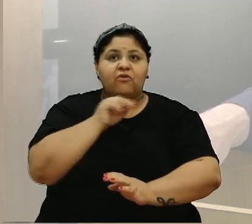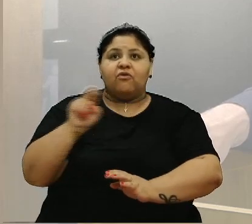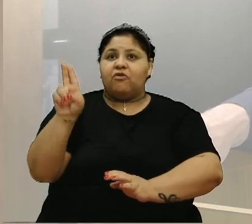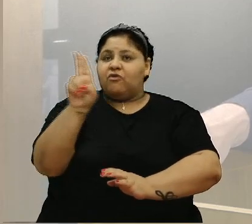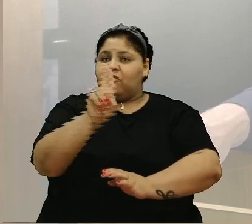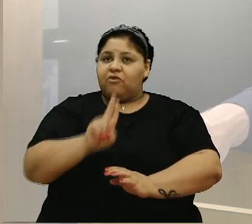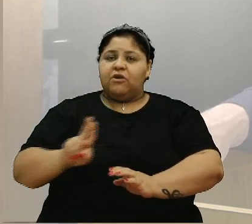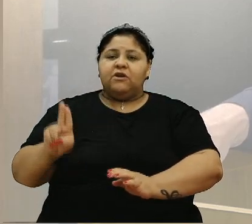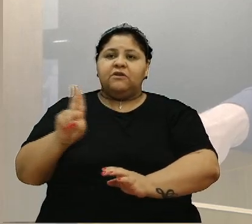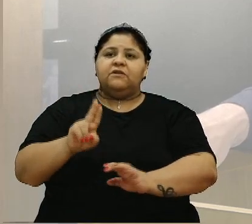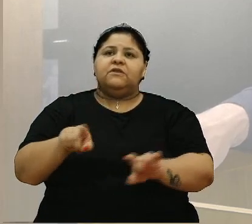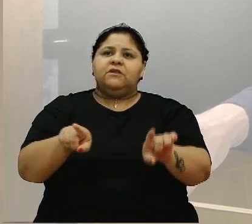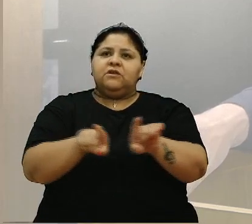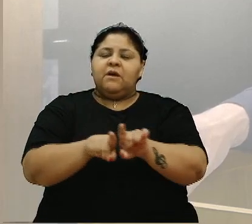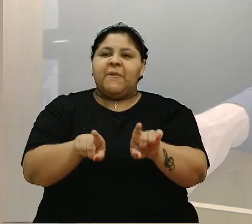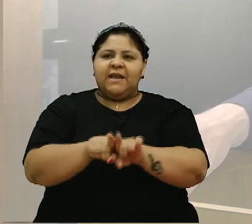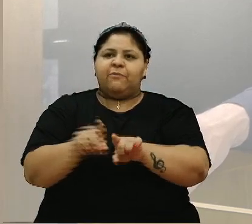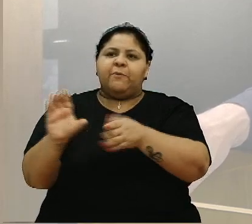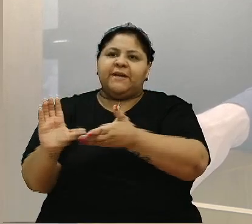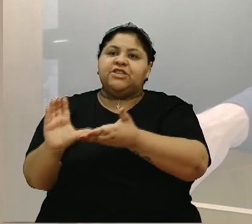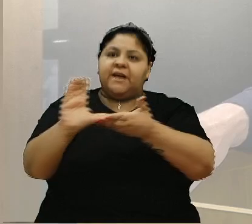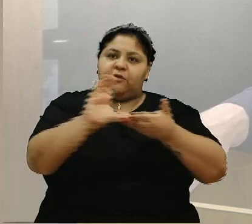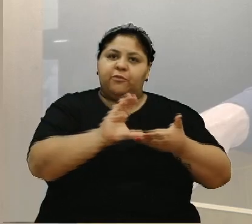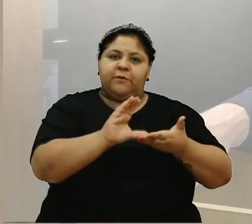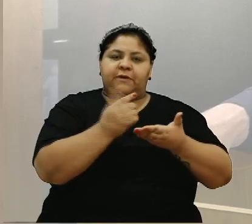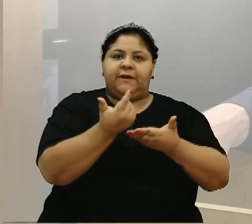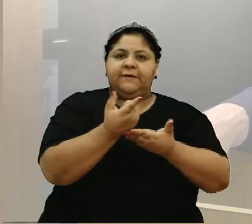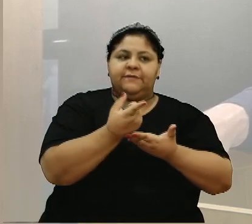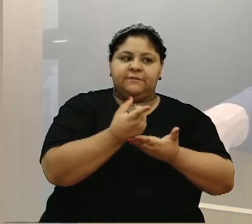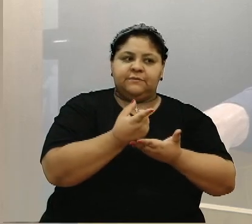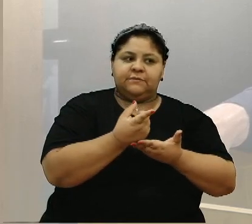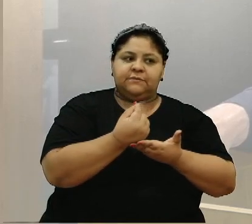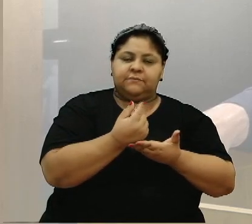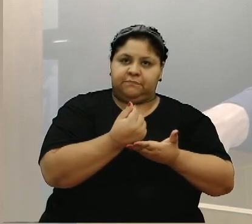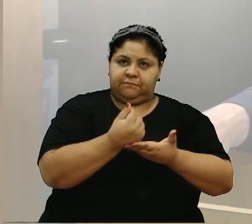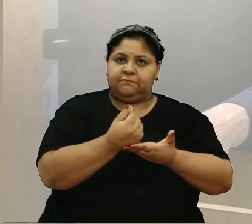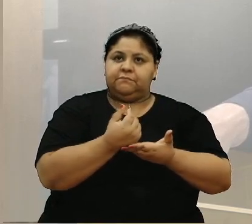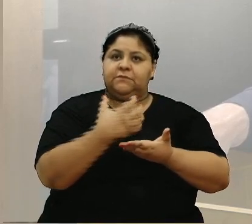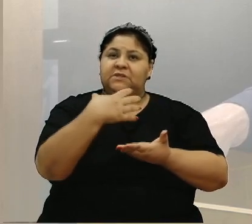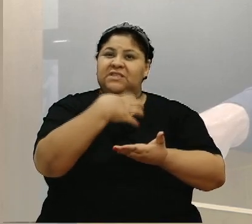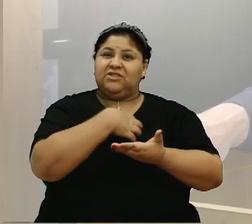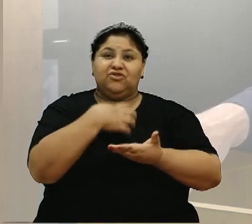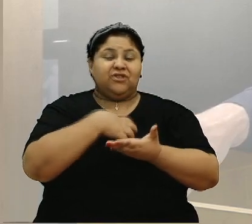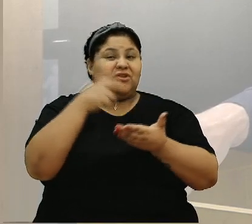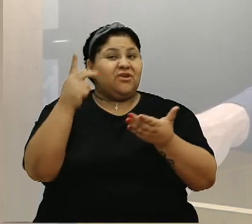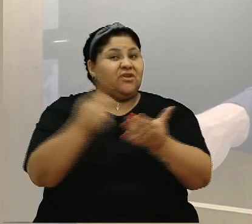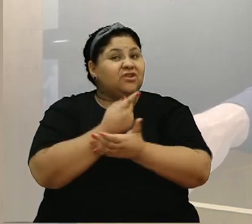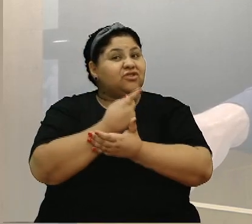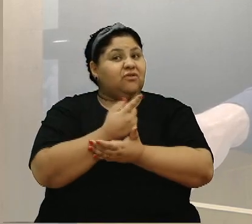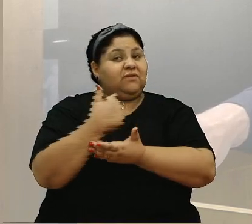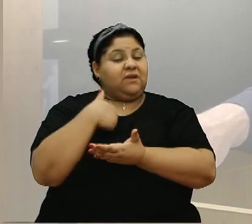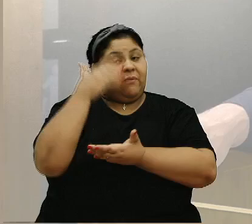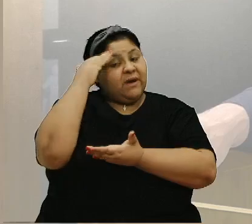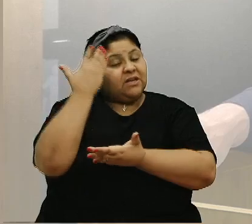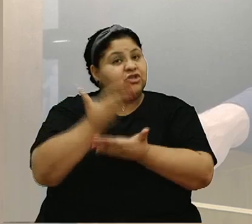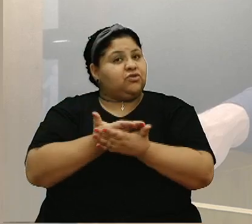máquina pública valendo nos últimos 30 dias, 40 dias, de forma errada, no meu ponto de vista,